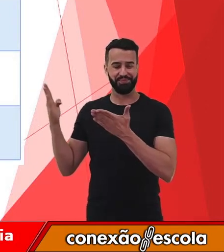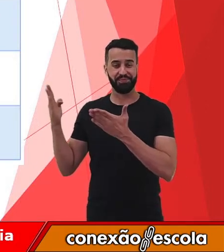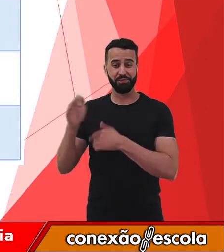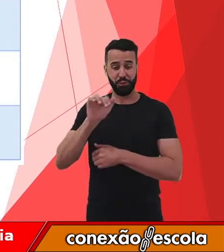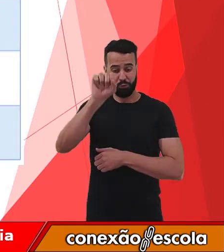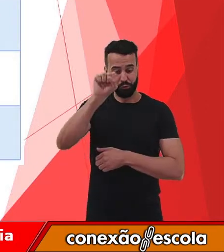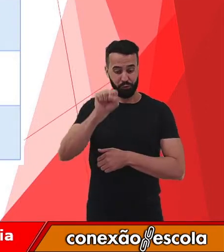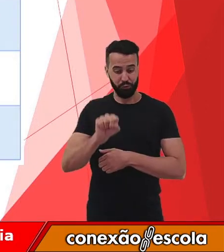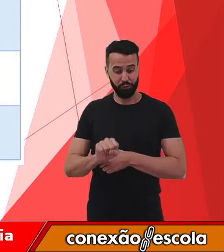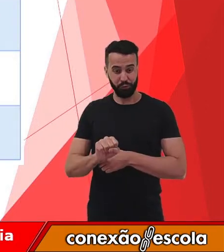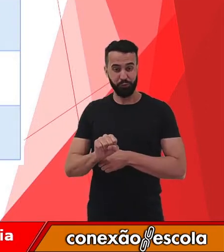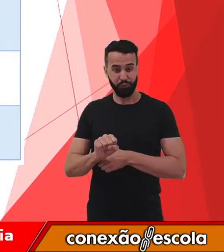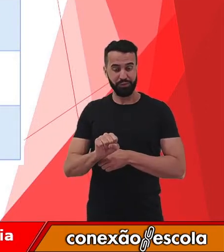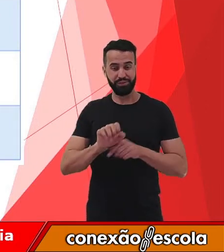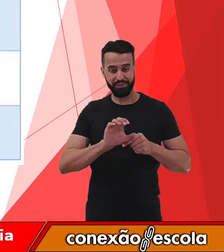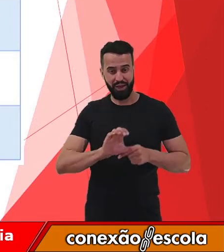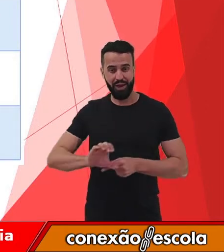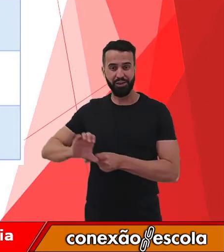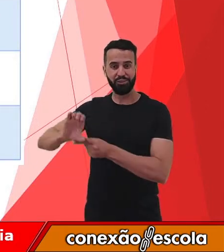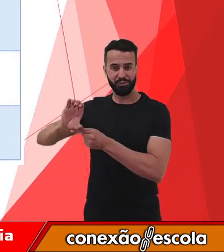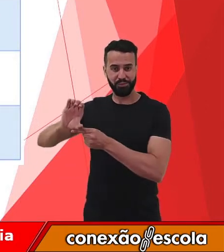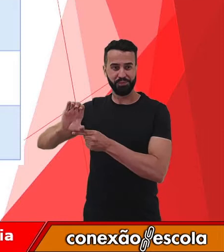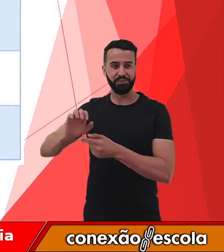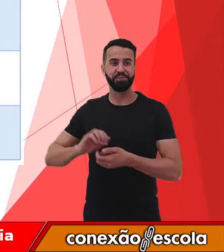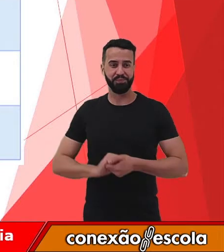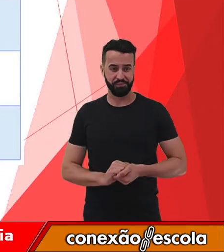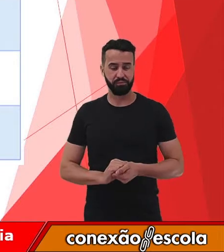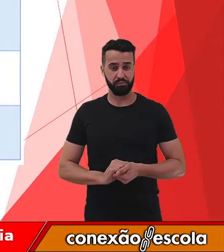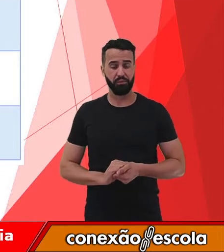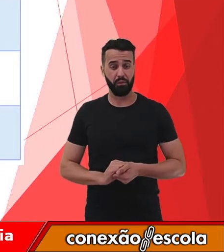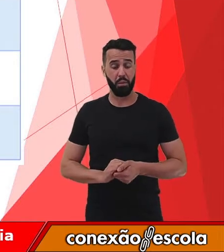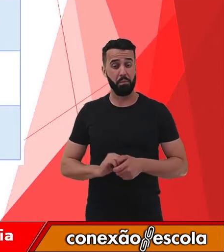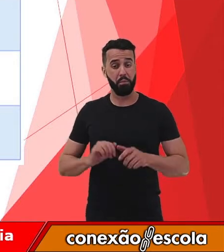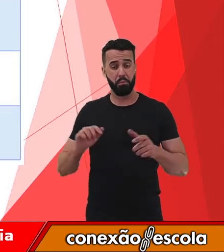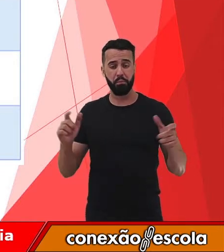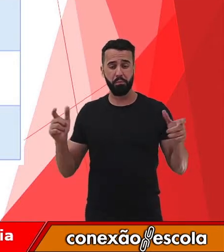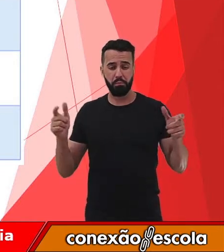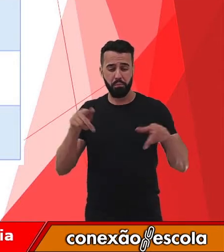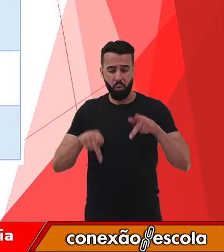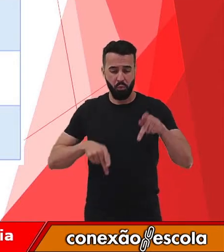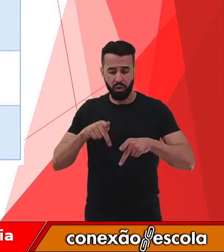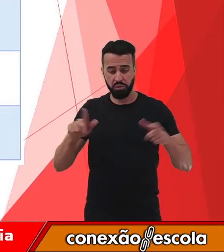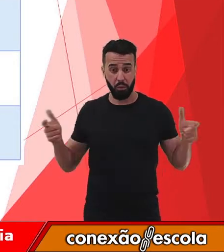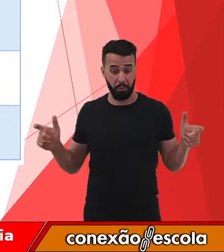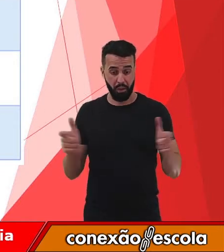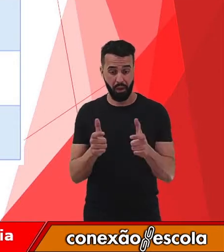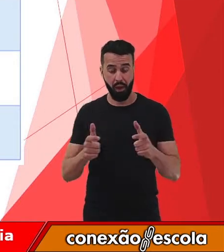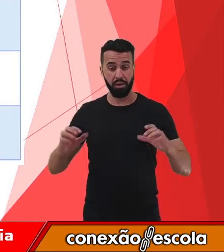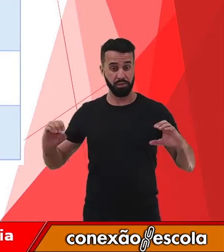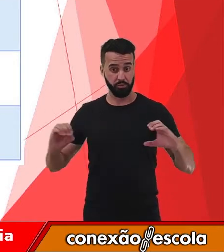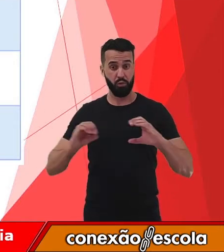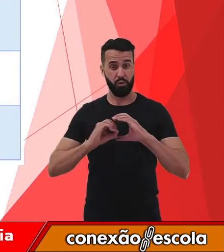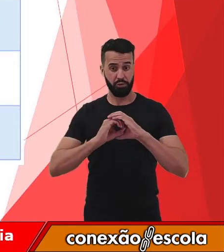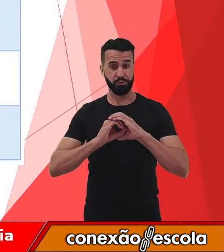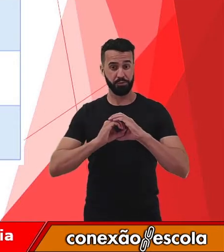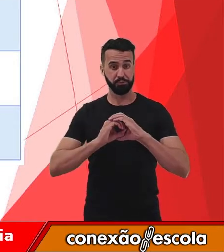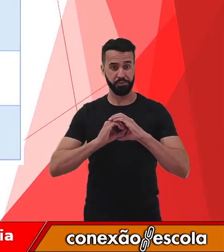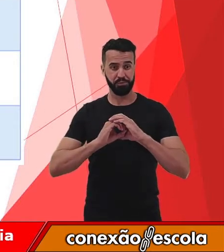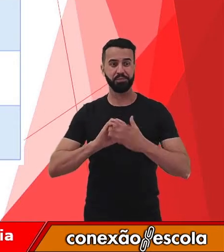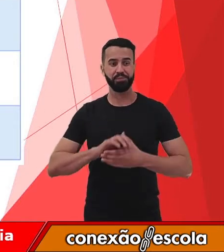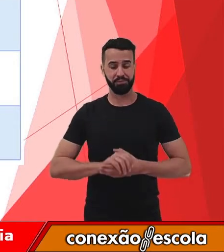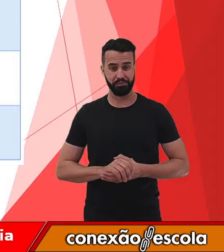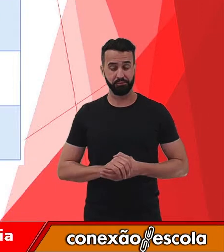região sudeste e a menos populosa é a região centro-oeste. A região sudeste